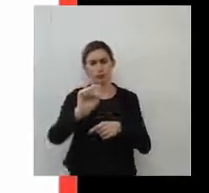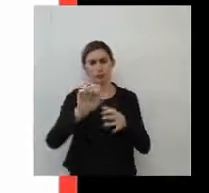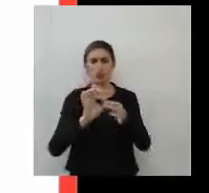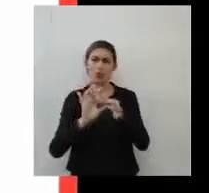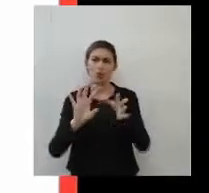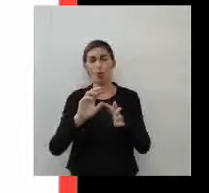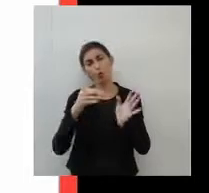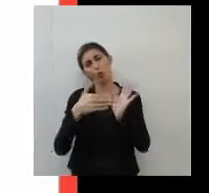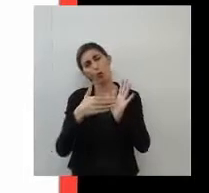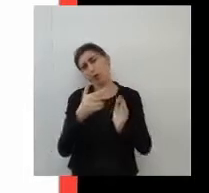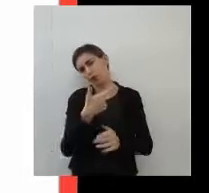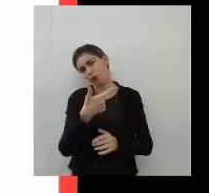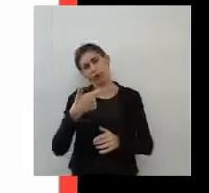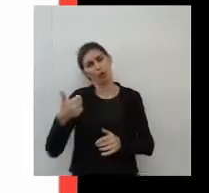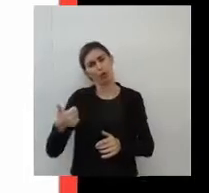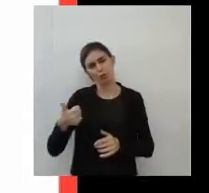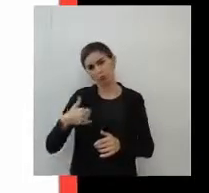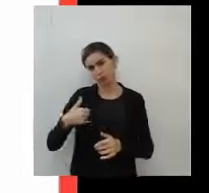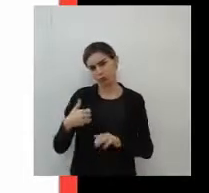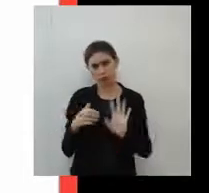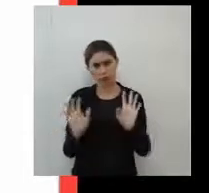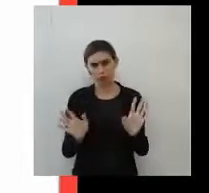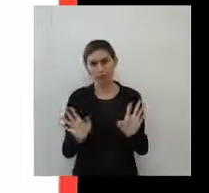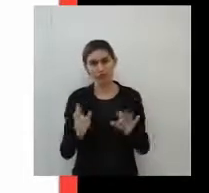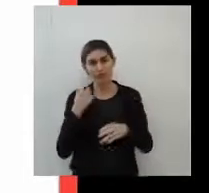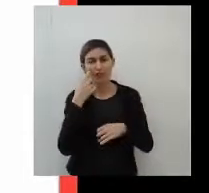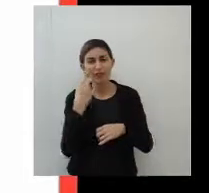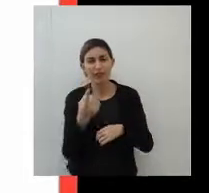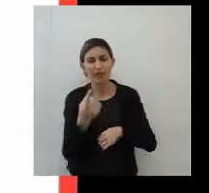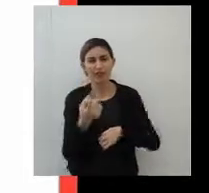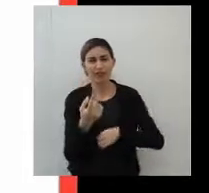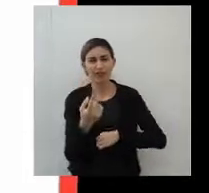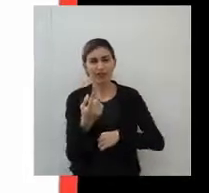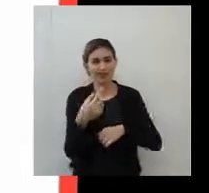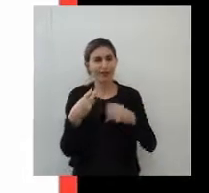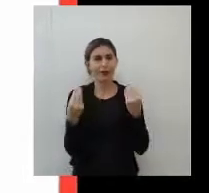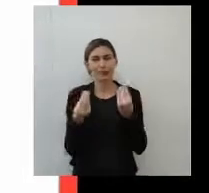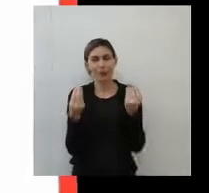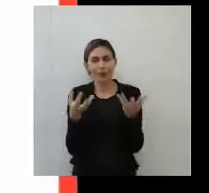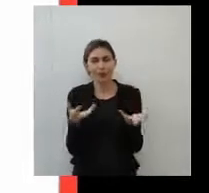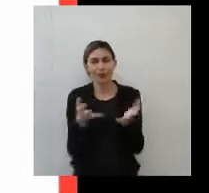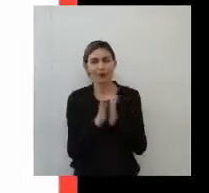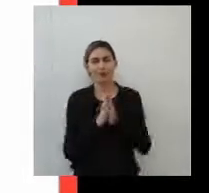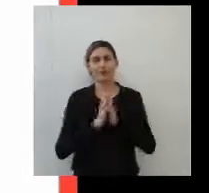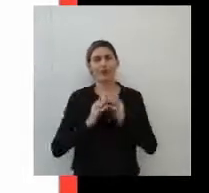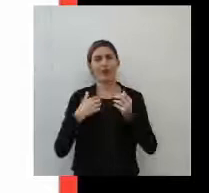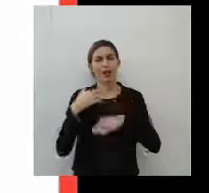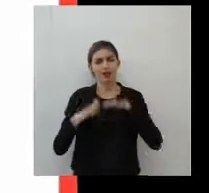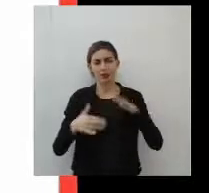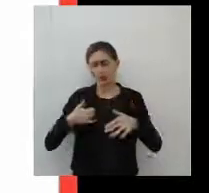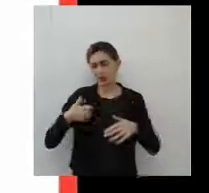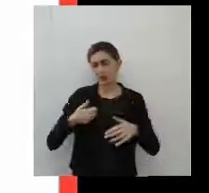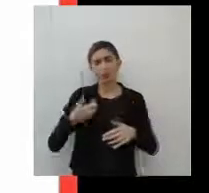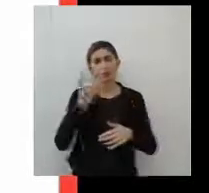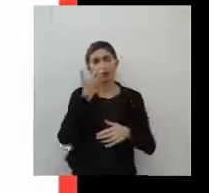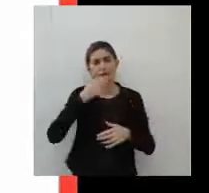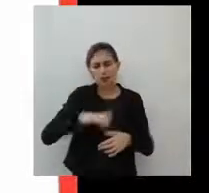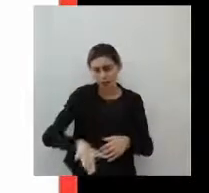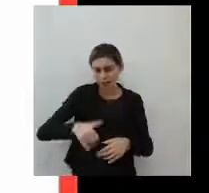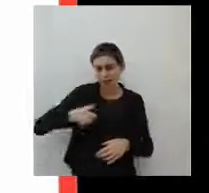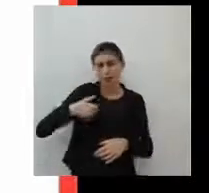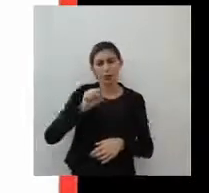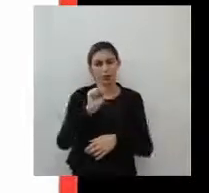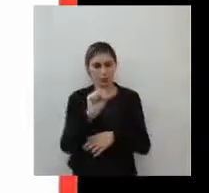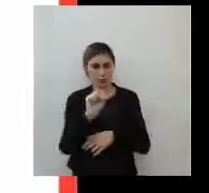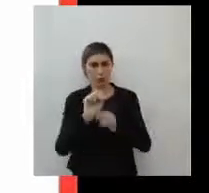aos 21. Tá? Vê que coisa absurda. Muitas vezes, uma criança de 8 anos de idade, lembrando que